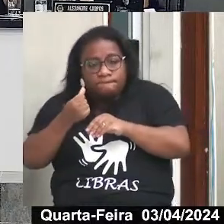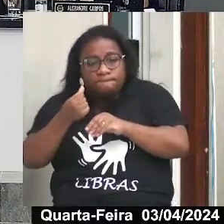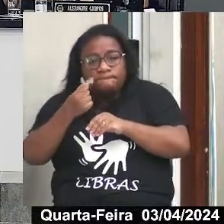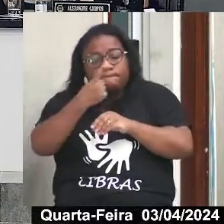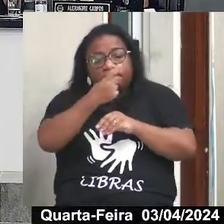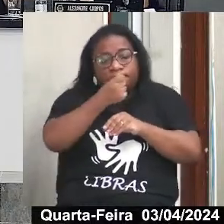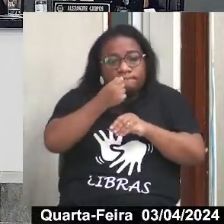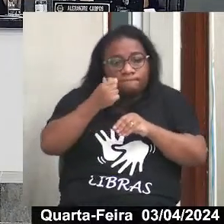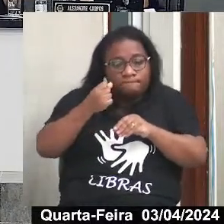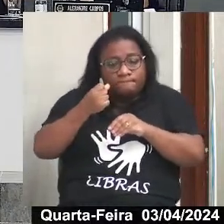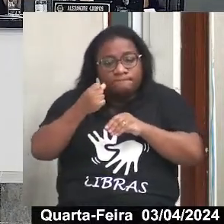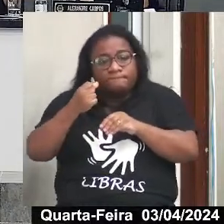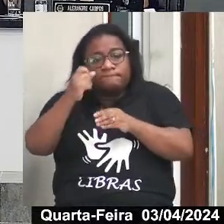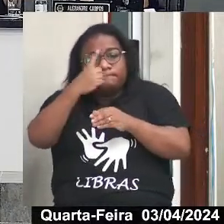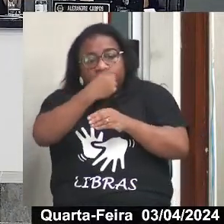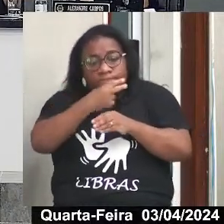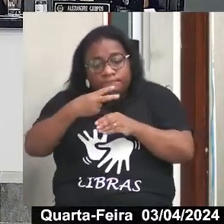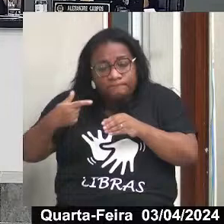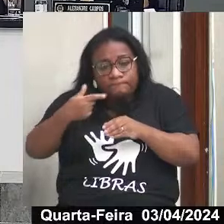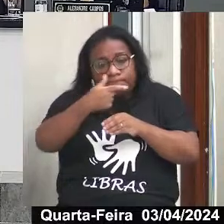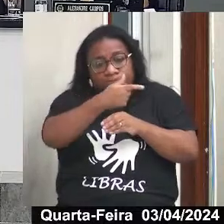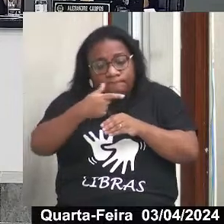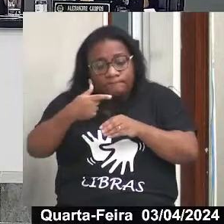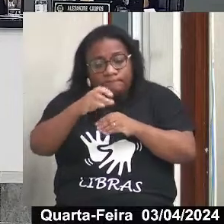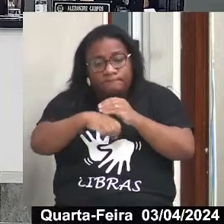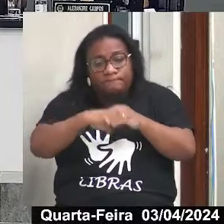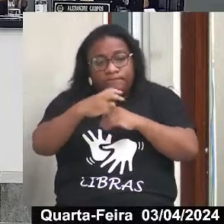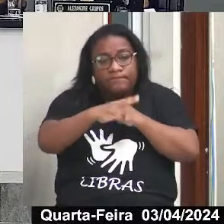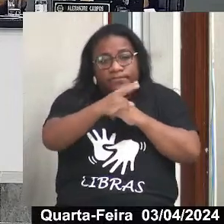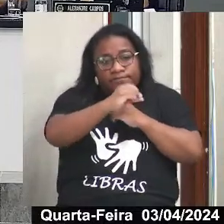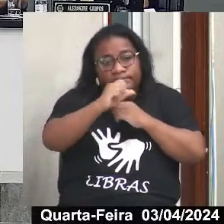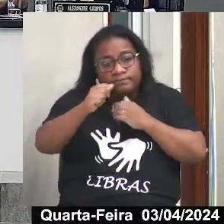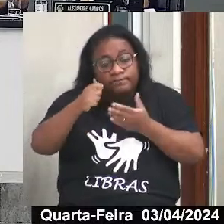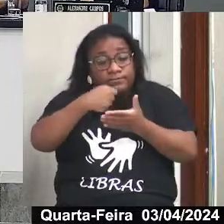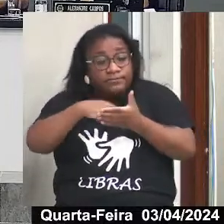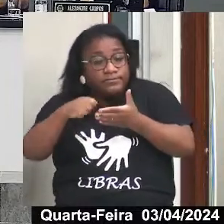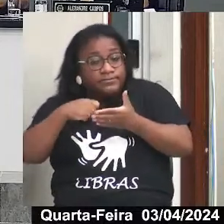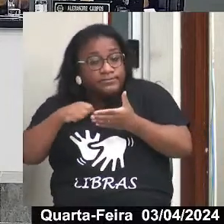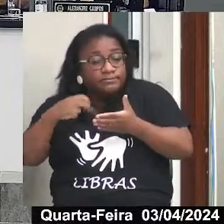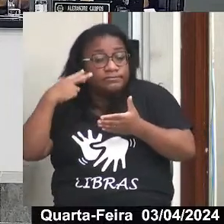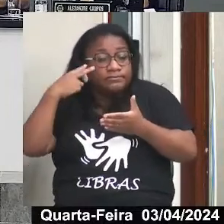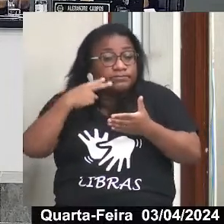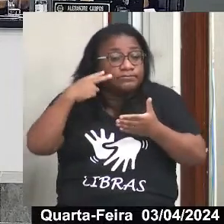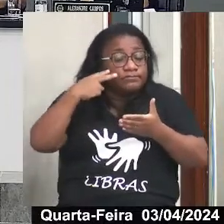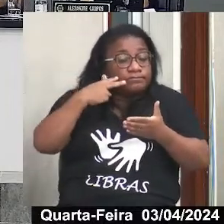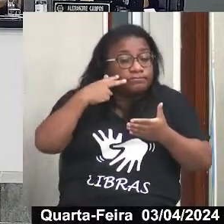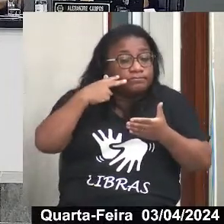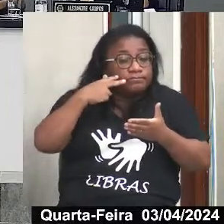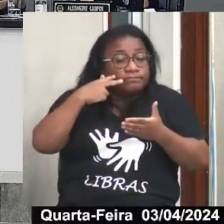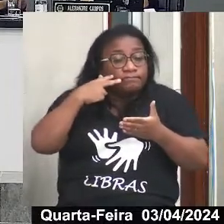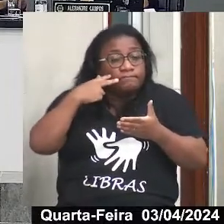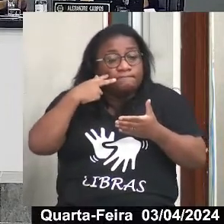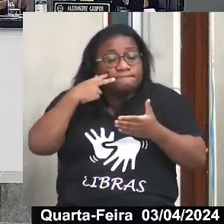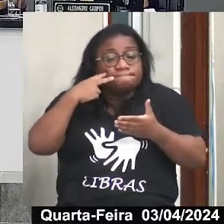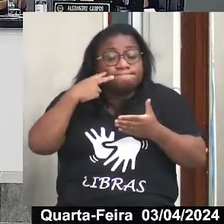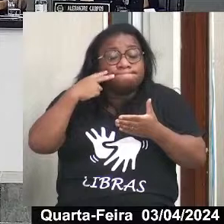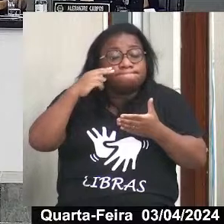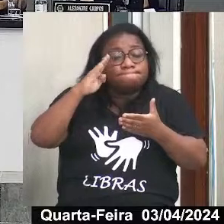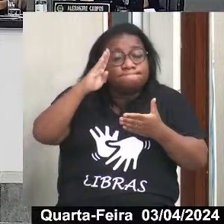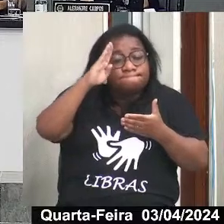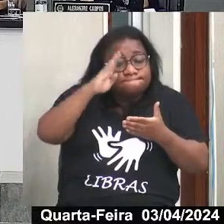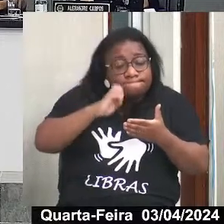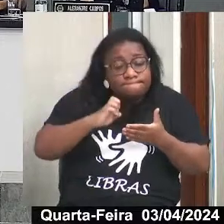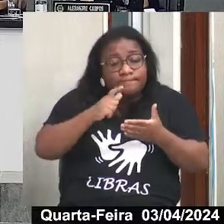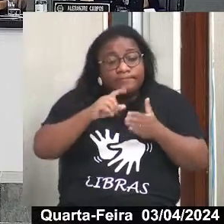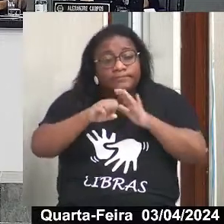162, 165, 167, 171, 72, 173, 2024, de autoria do vereador Betinho